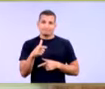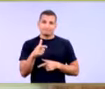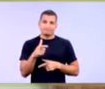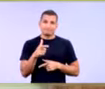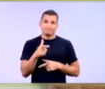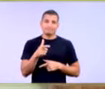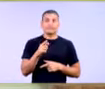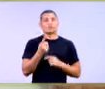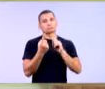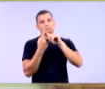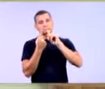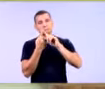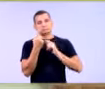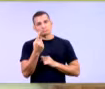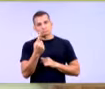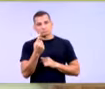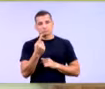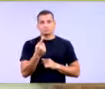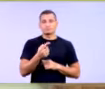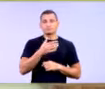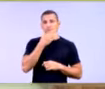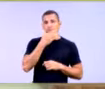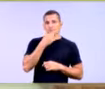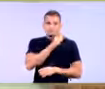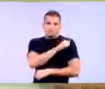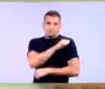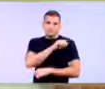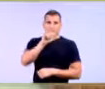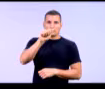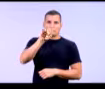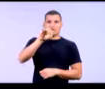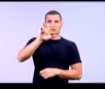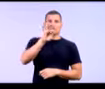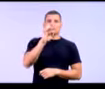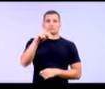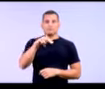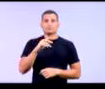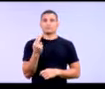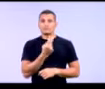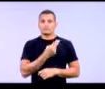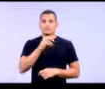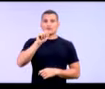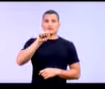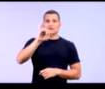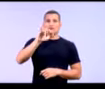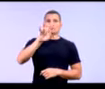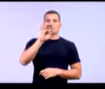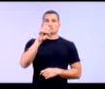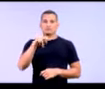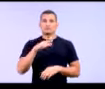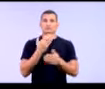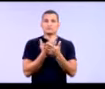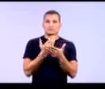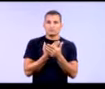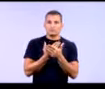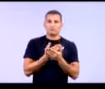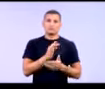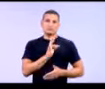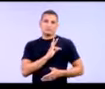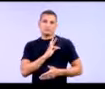essa participação do Ailton lá de Ji-Paraná. Meu nome é Ailton César, sou estudante do curso de